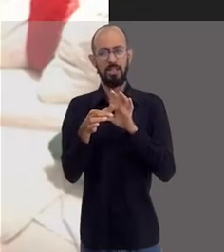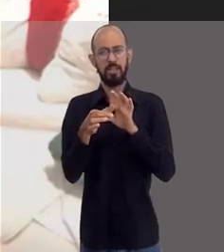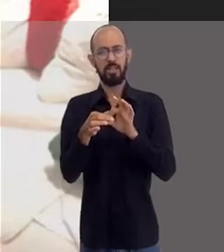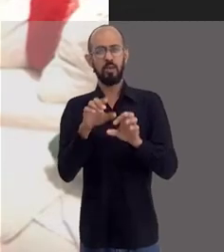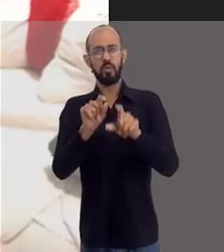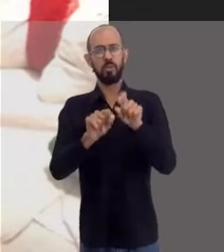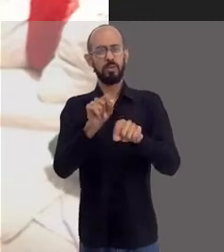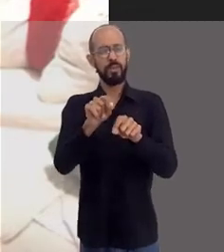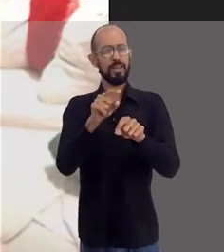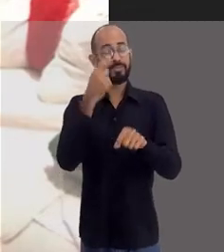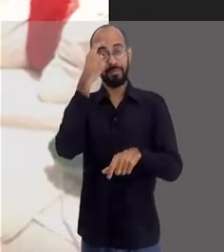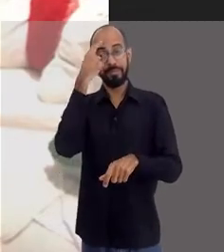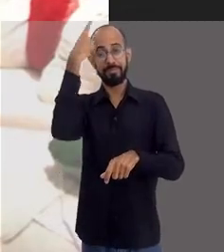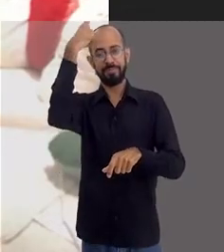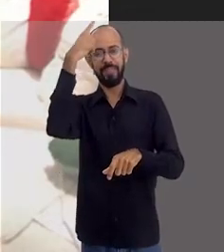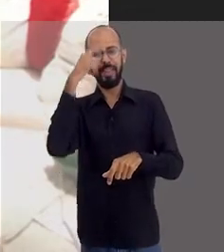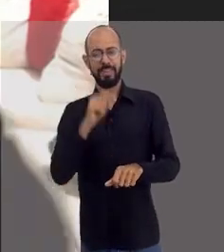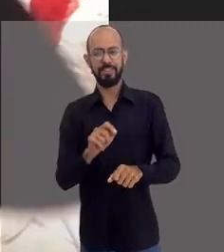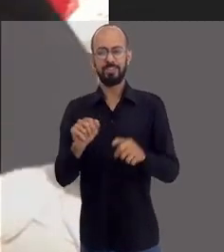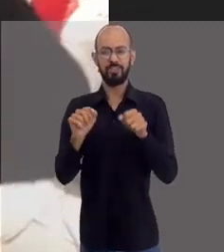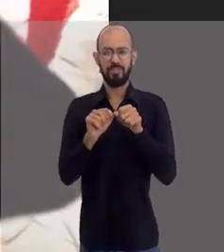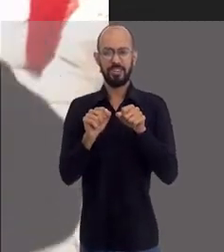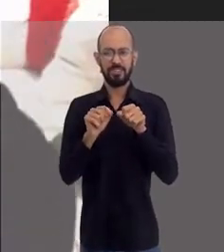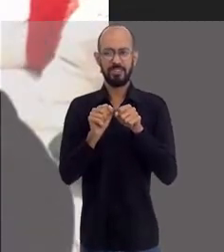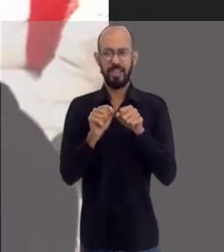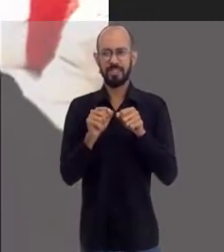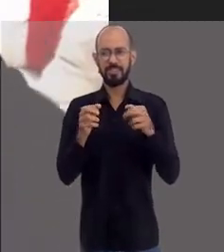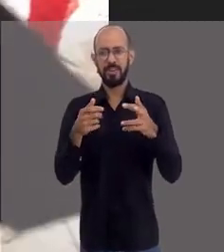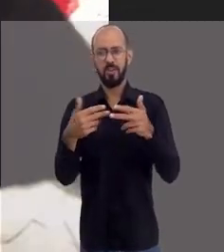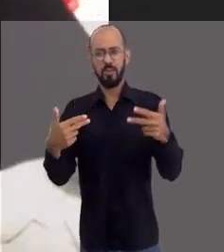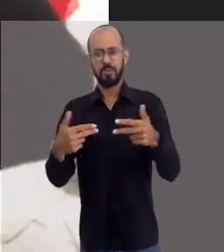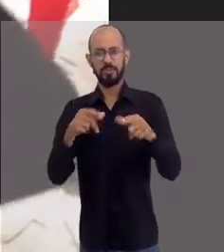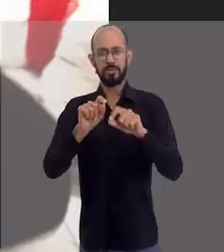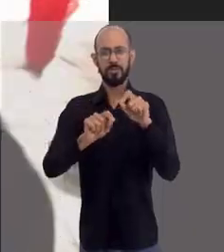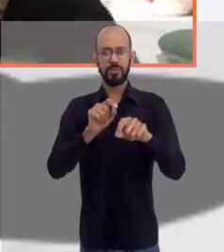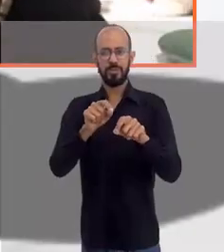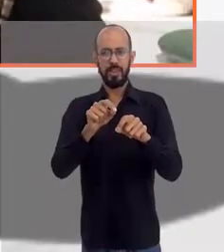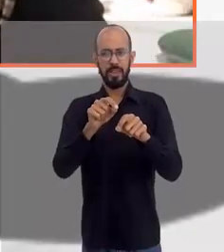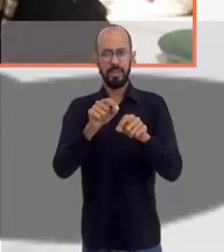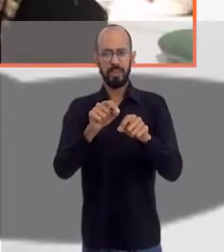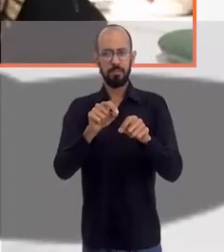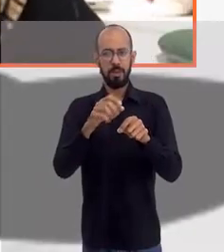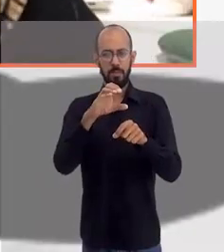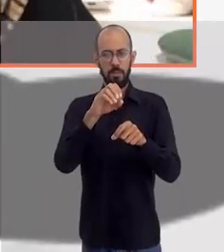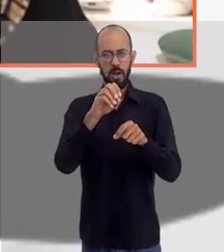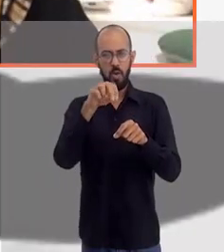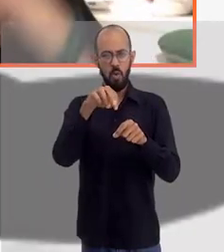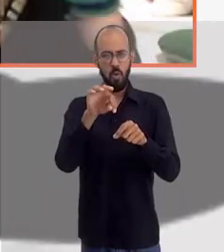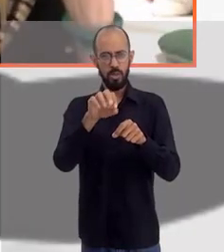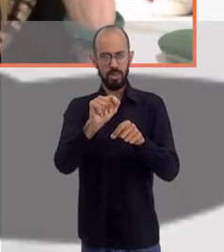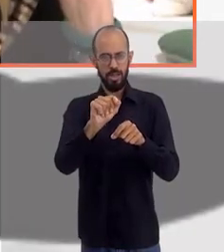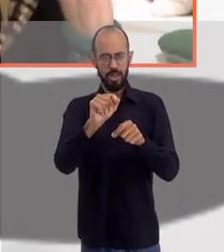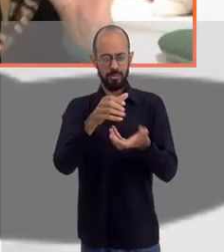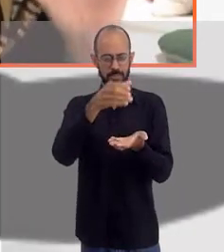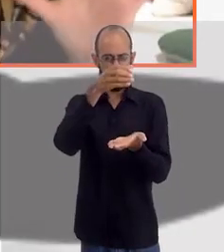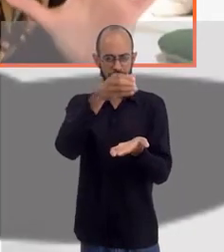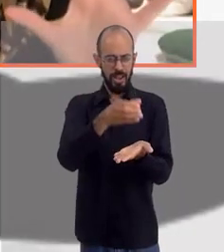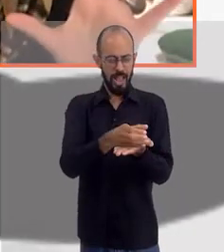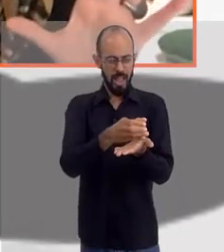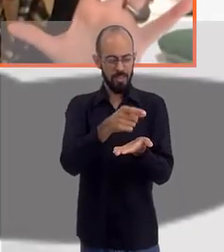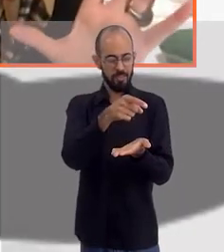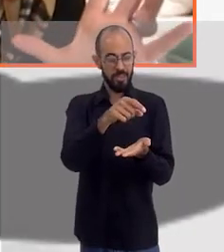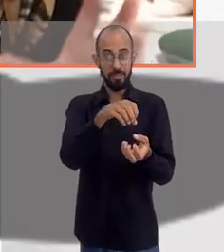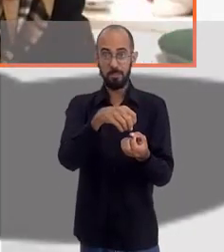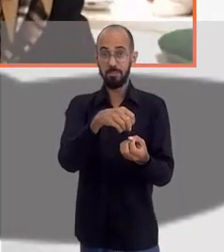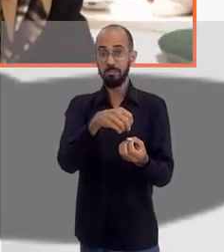essa romantismo né de imaginar essa coisa metafórica a gente A então uma conta na garrafa e ela aparecer